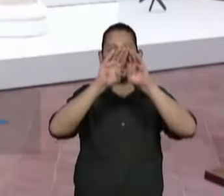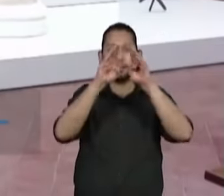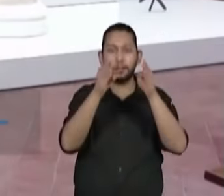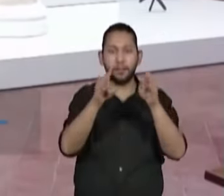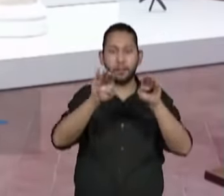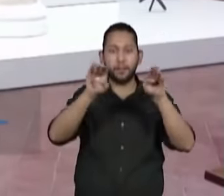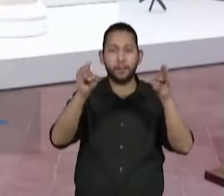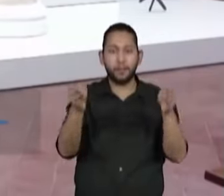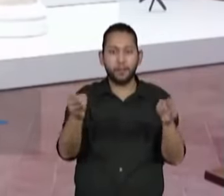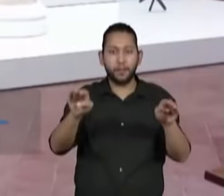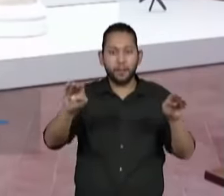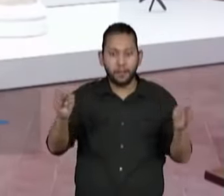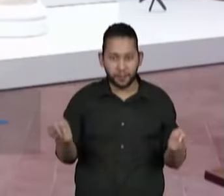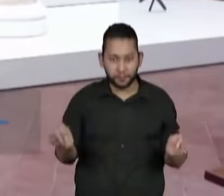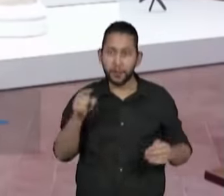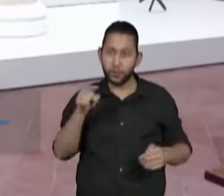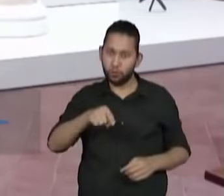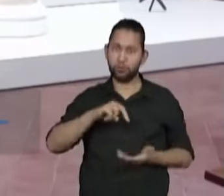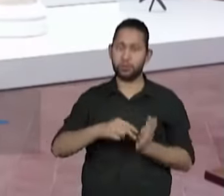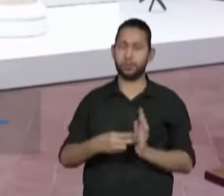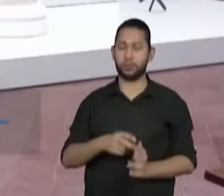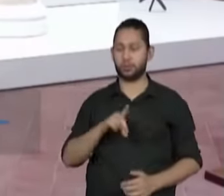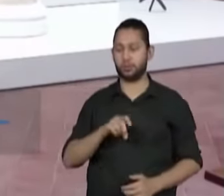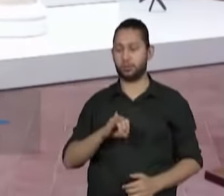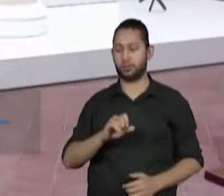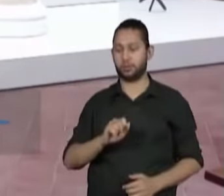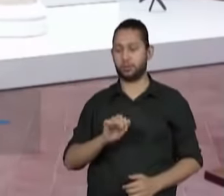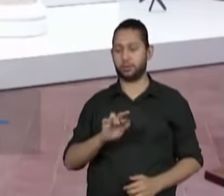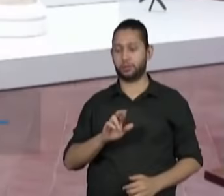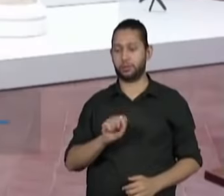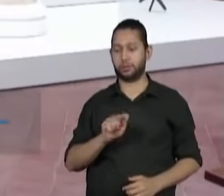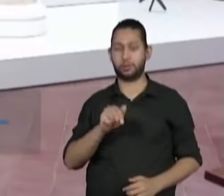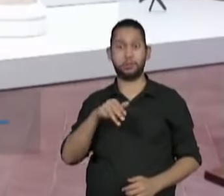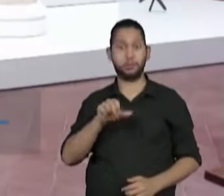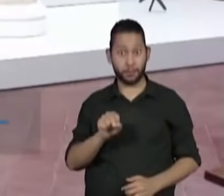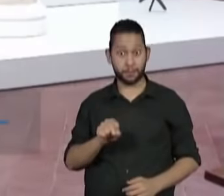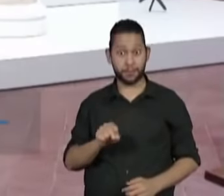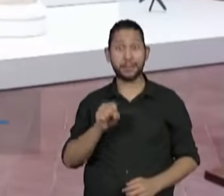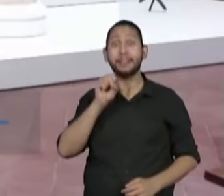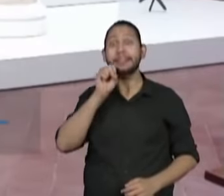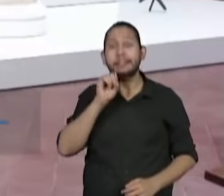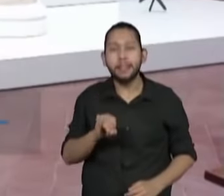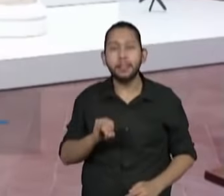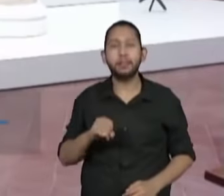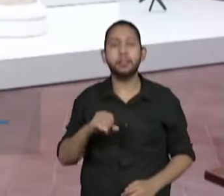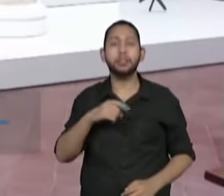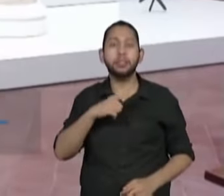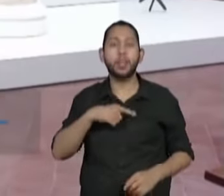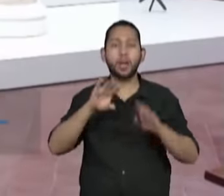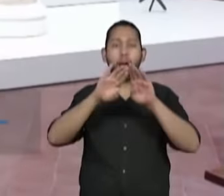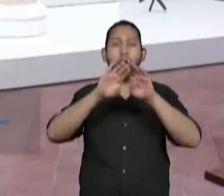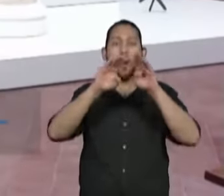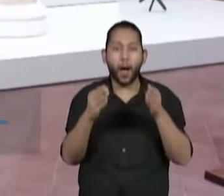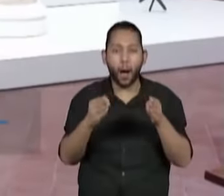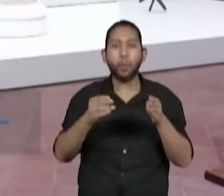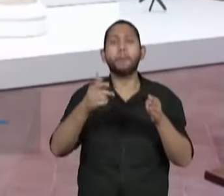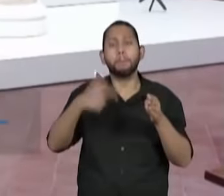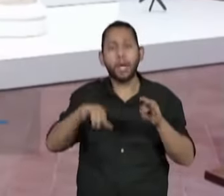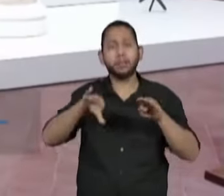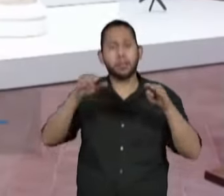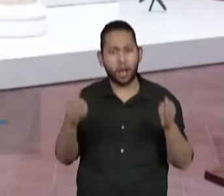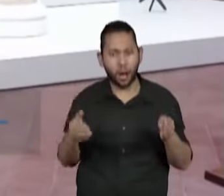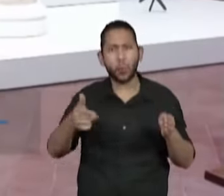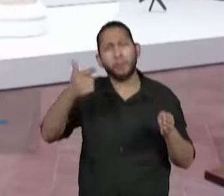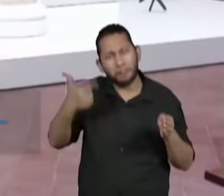você tem essa questão do diafragma, tá? E aí esse peso, né, justamente quanto mais arcos você tiver ali, né, ou quanto